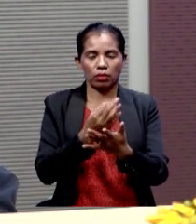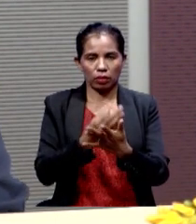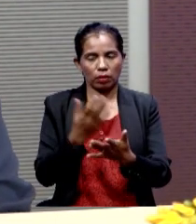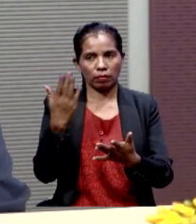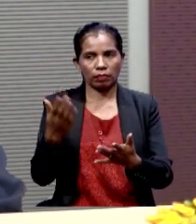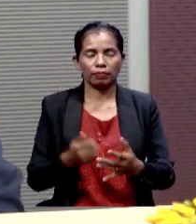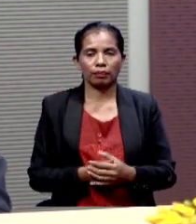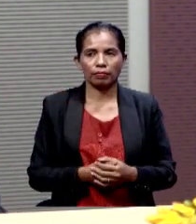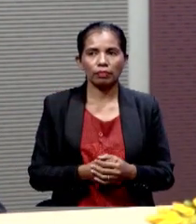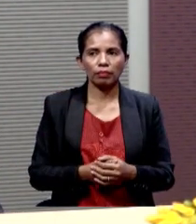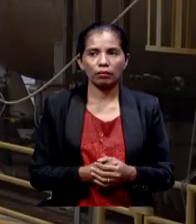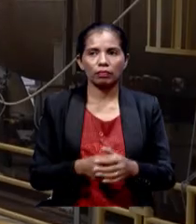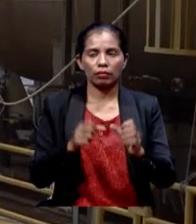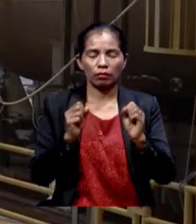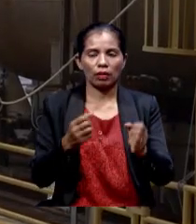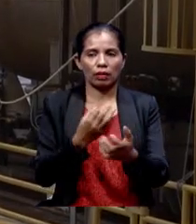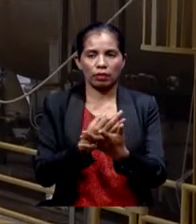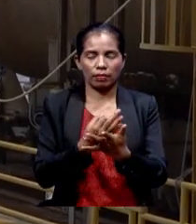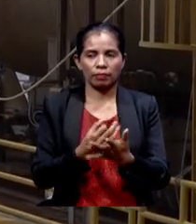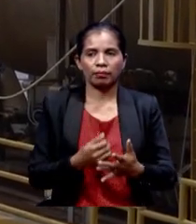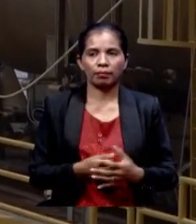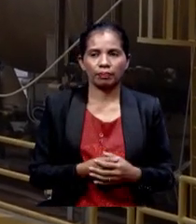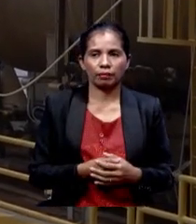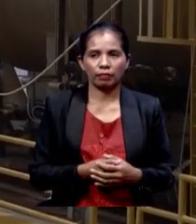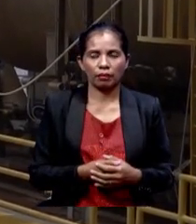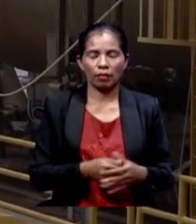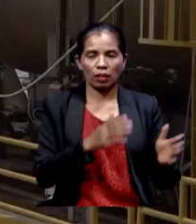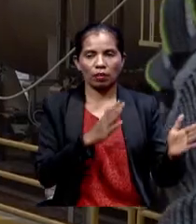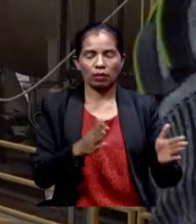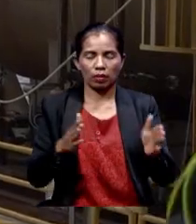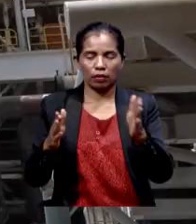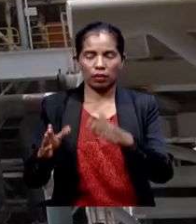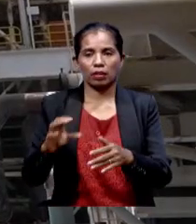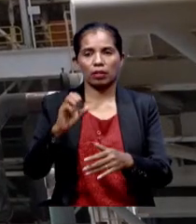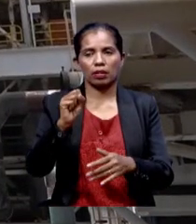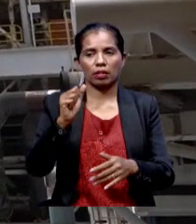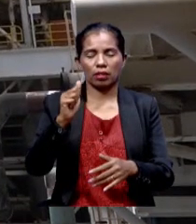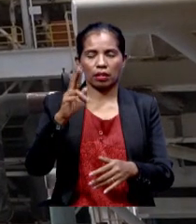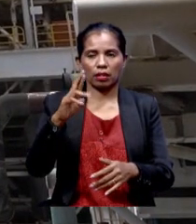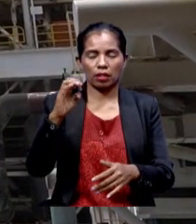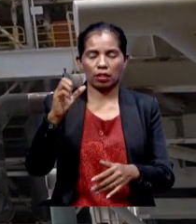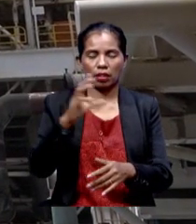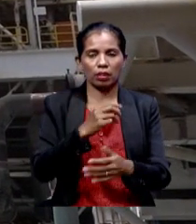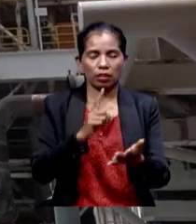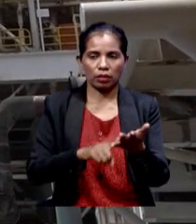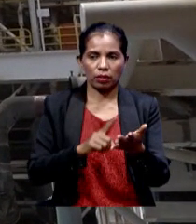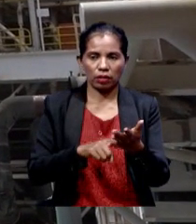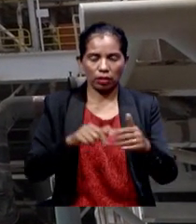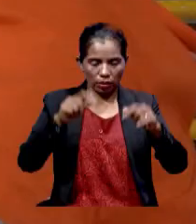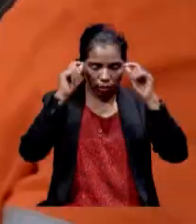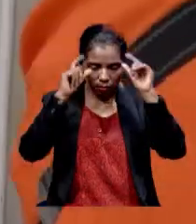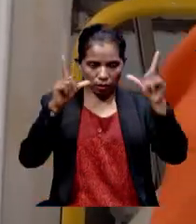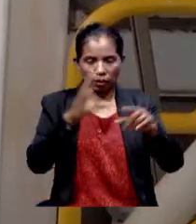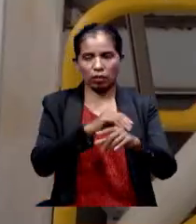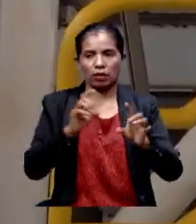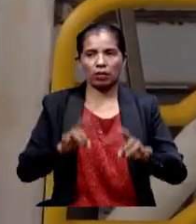Os esforços são né? Mineiros. Além de nem processo com a Greater Sunrise, se ia fazer discussão entre Timor-Leste e